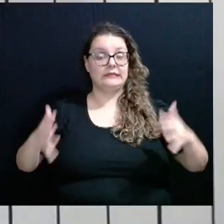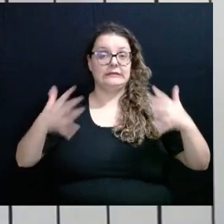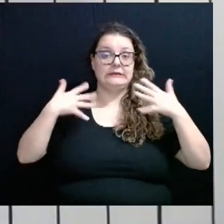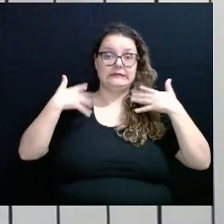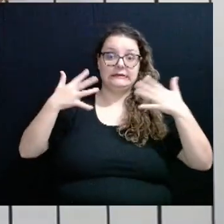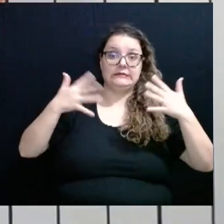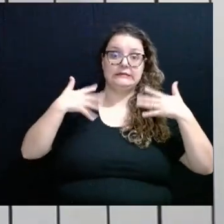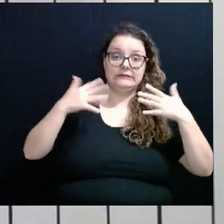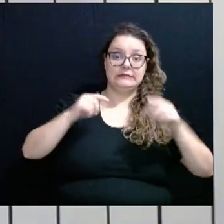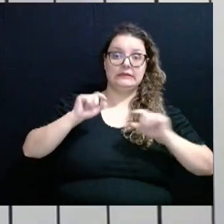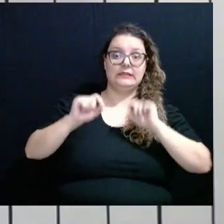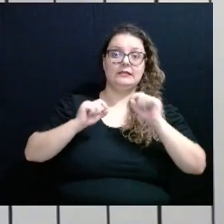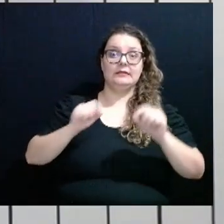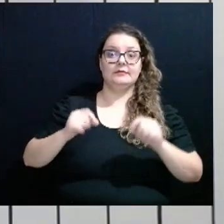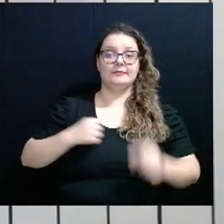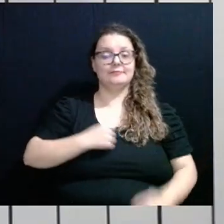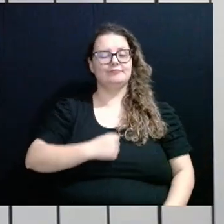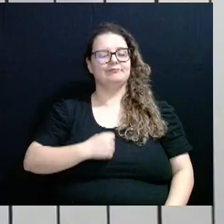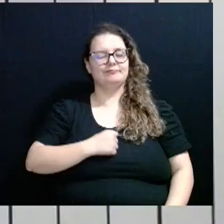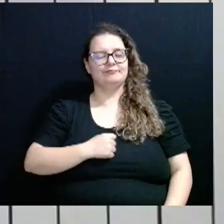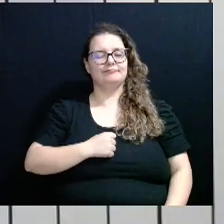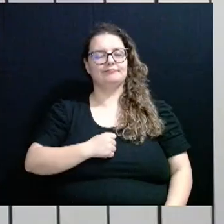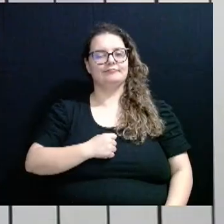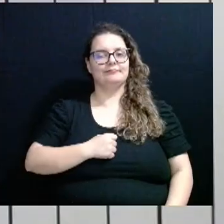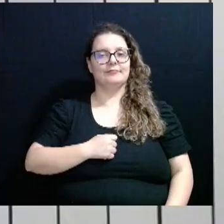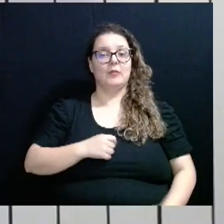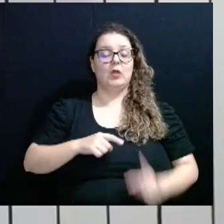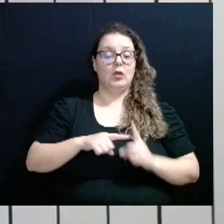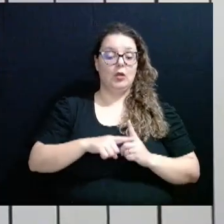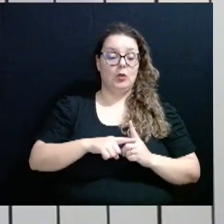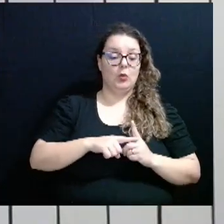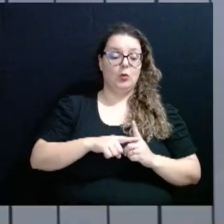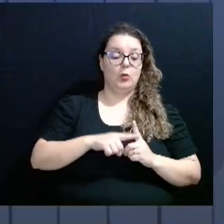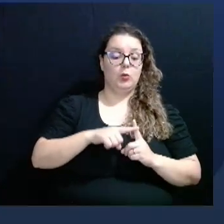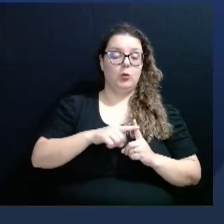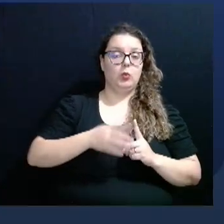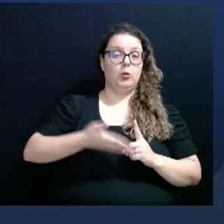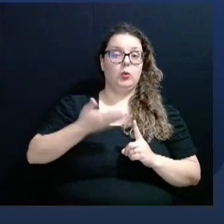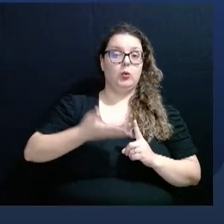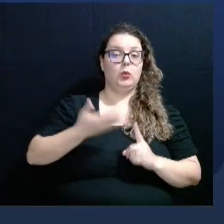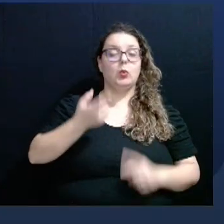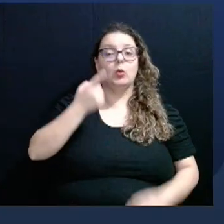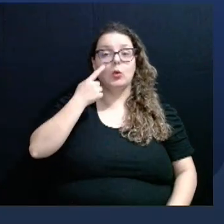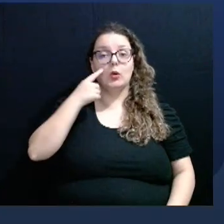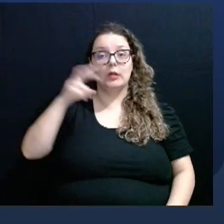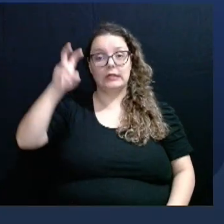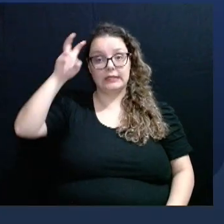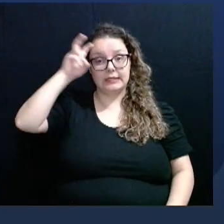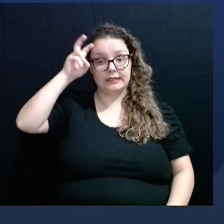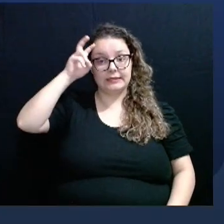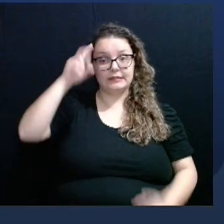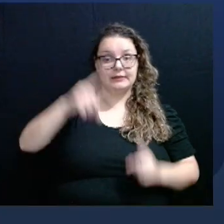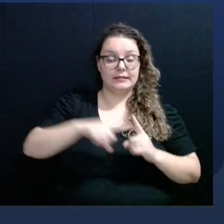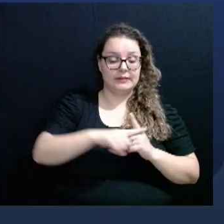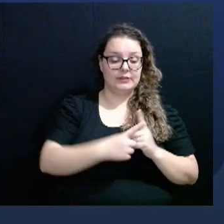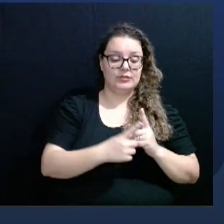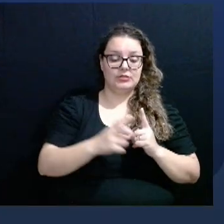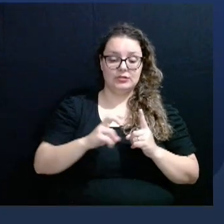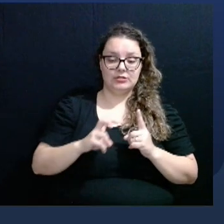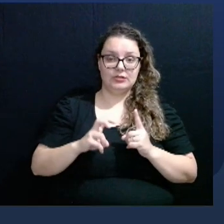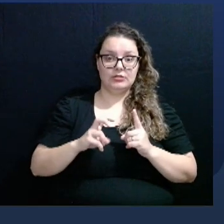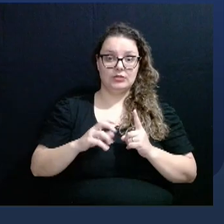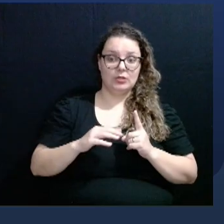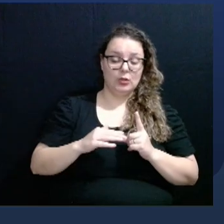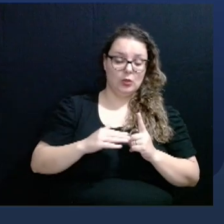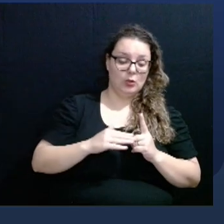estava com saudades, a temperatura continua subindo. Olha só, quinta-feira de mínima de 15 graus. Ao longo do